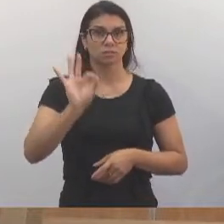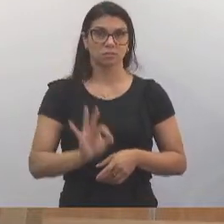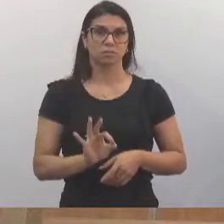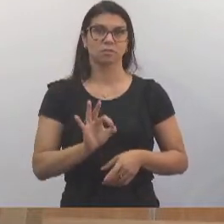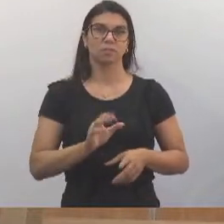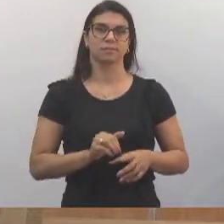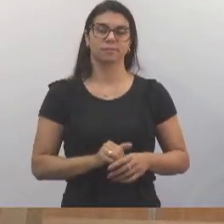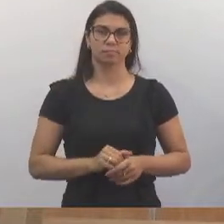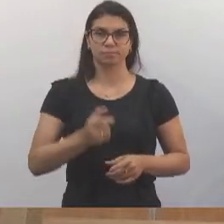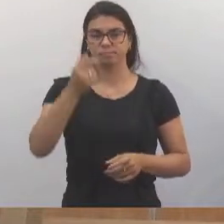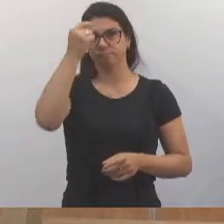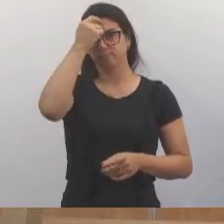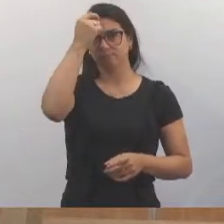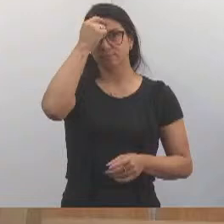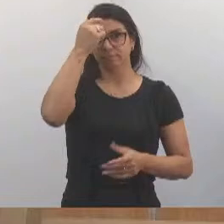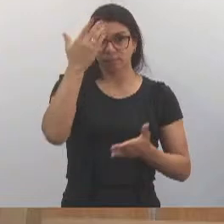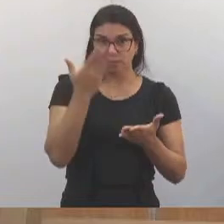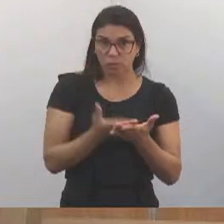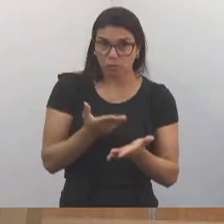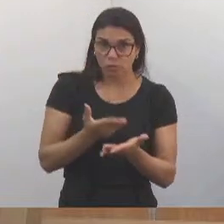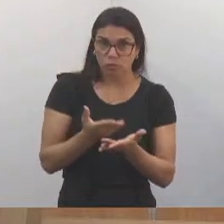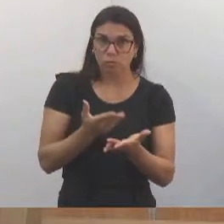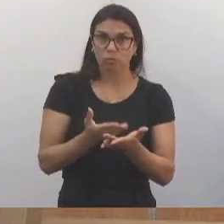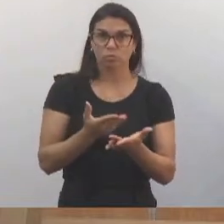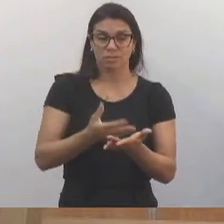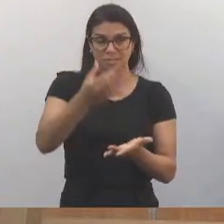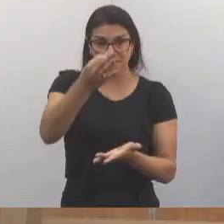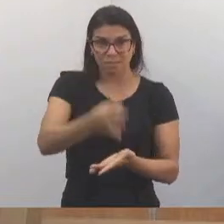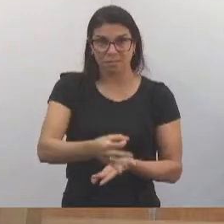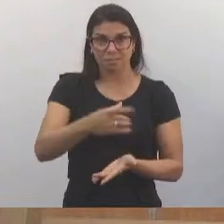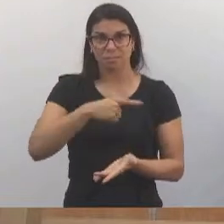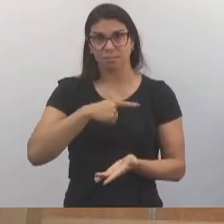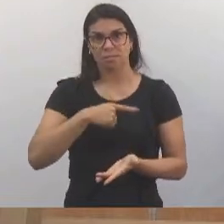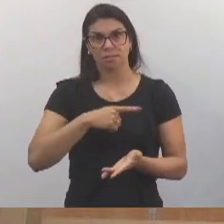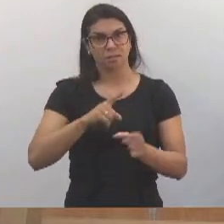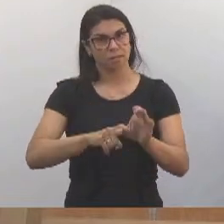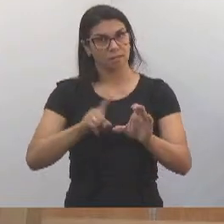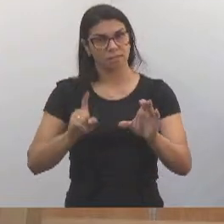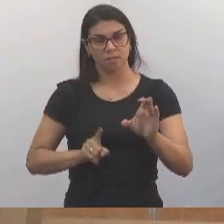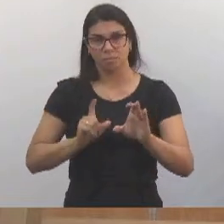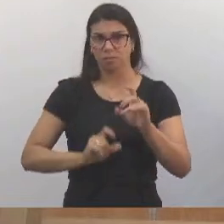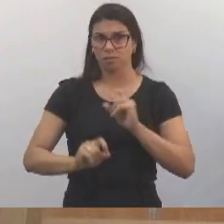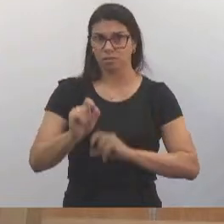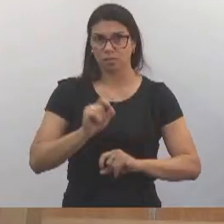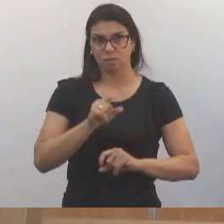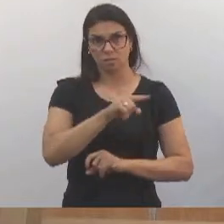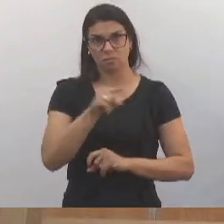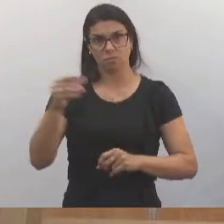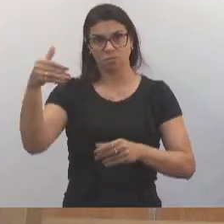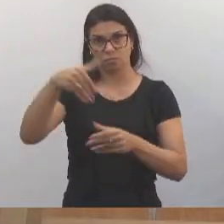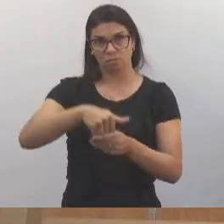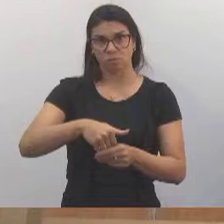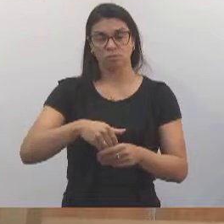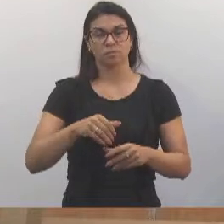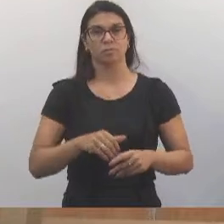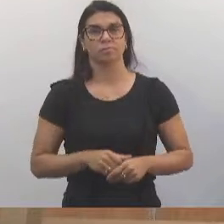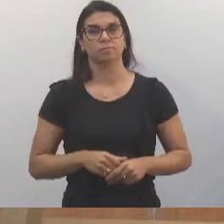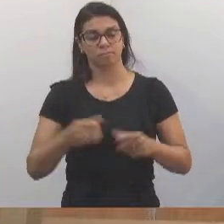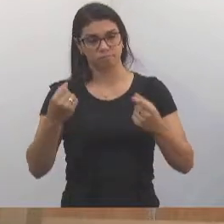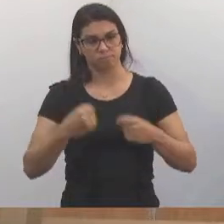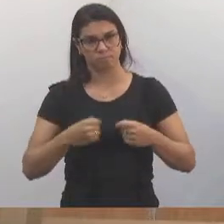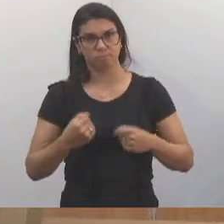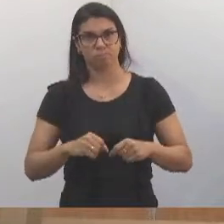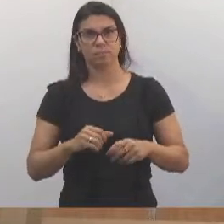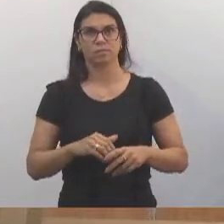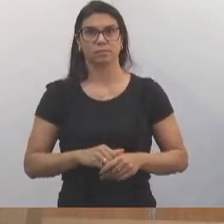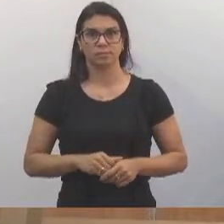de forma consciente, que estude, que esteja convicto, independente de quem seja o candidato, mas que seja aquele